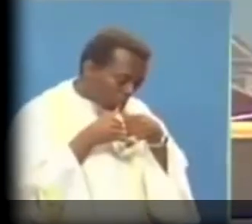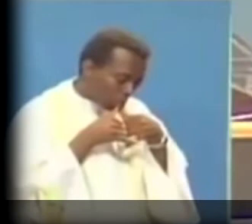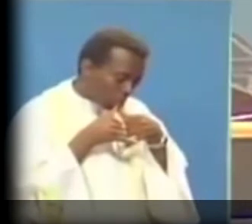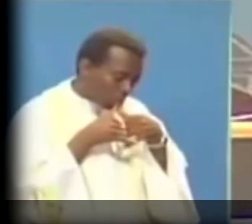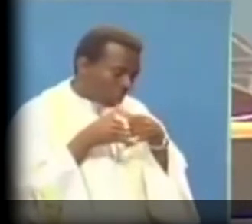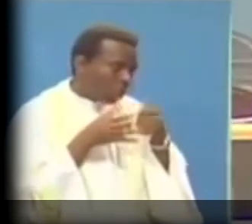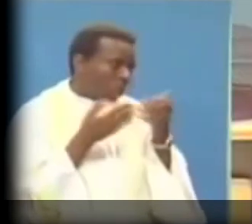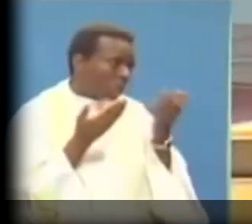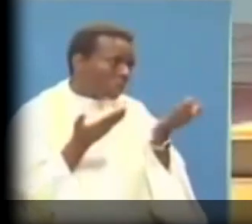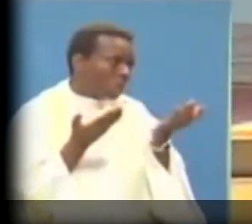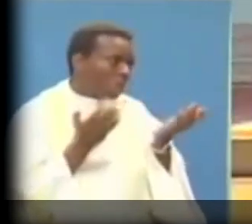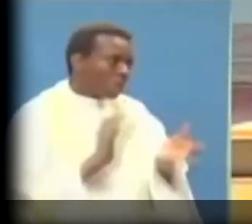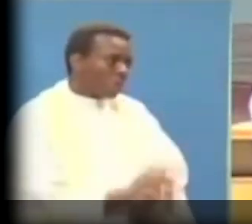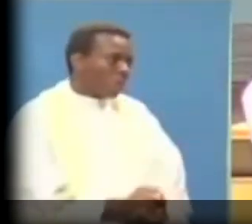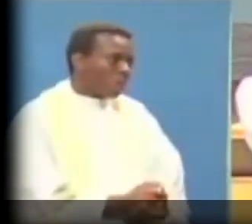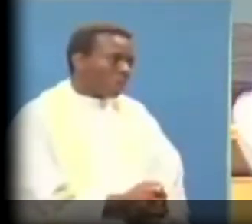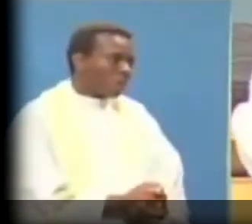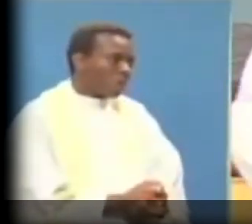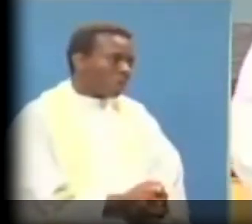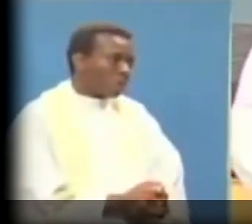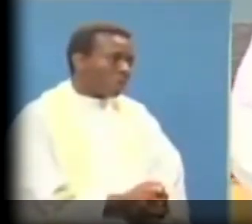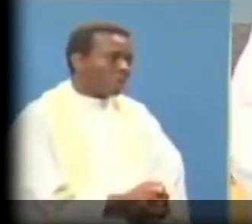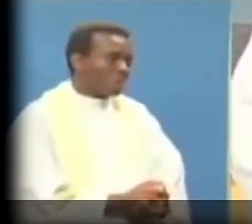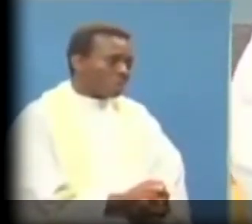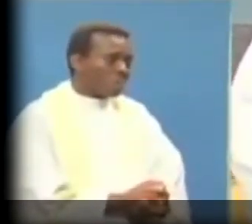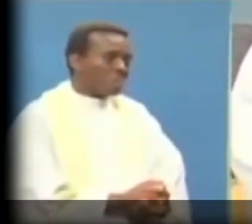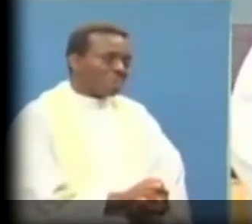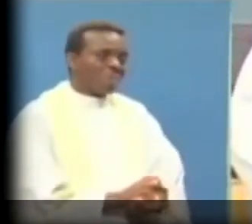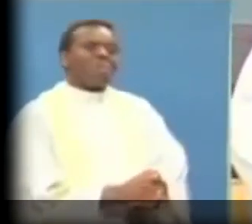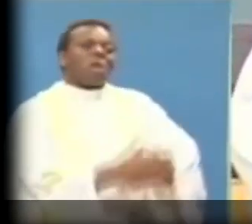rapaz até hoje ele tem seríssimos